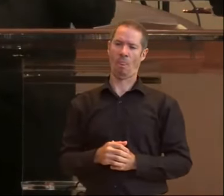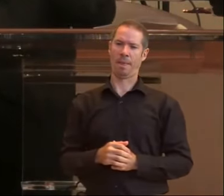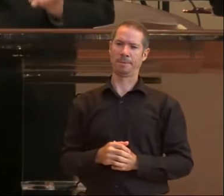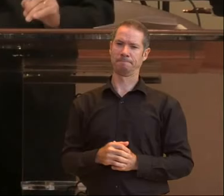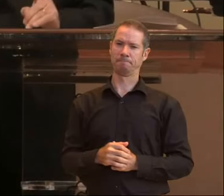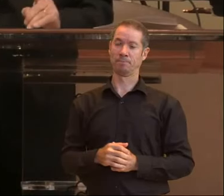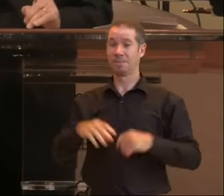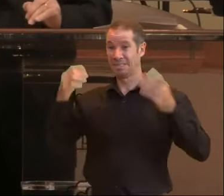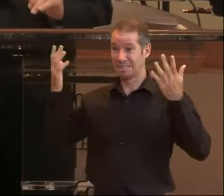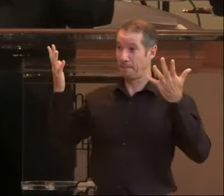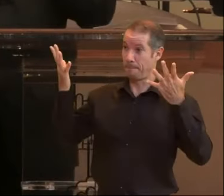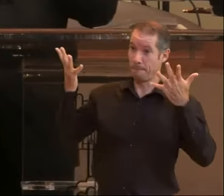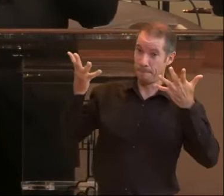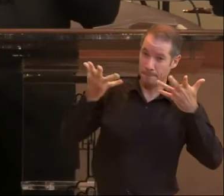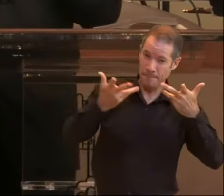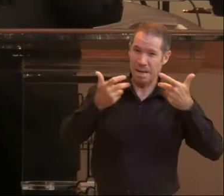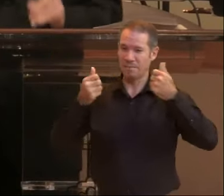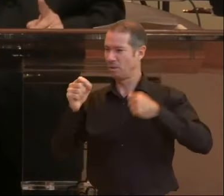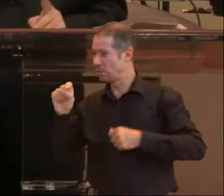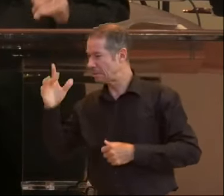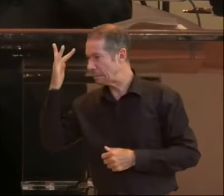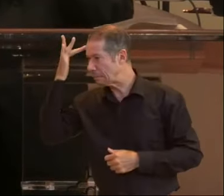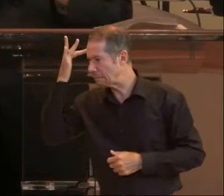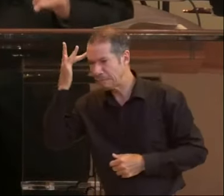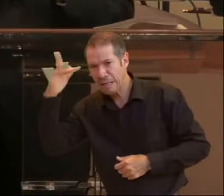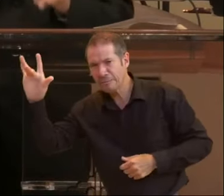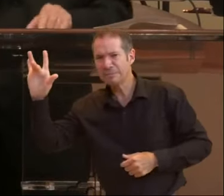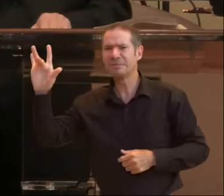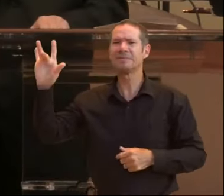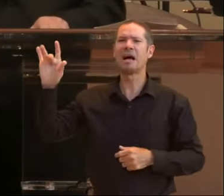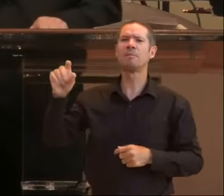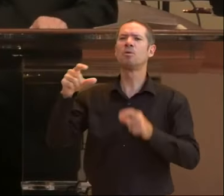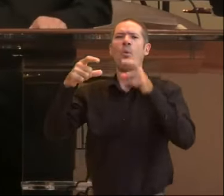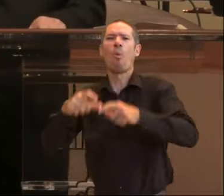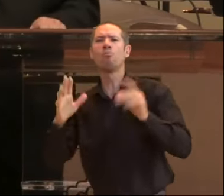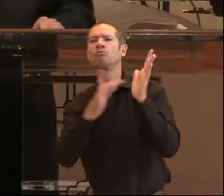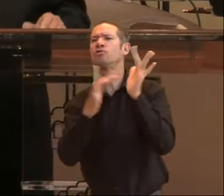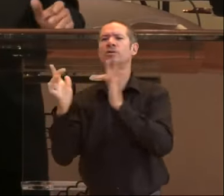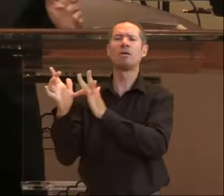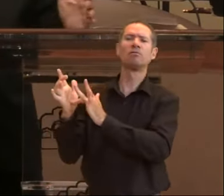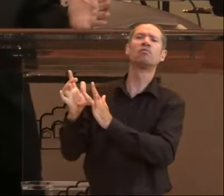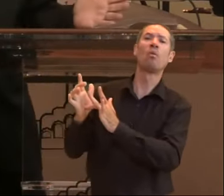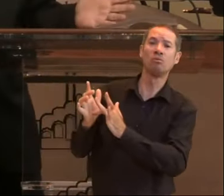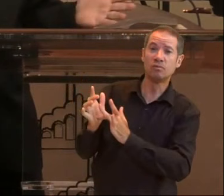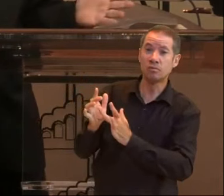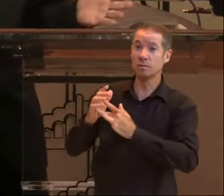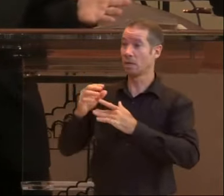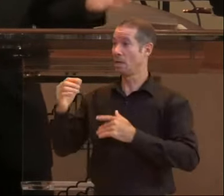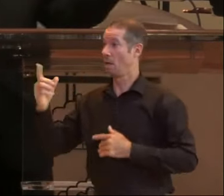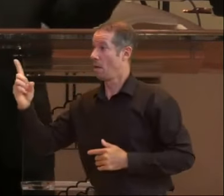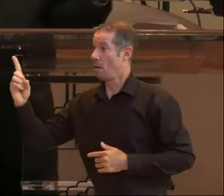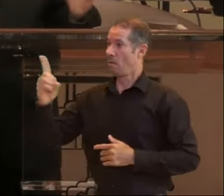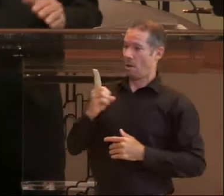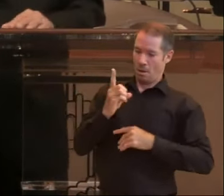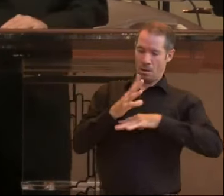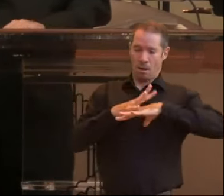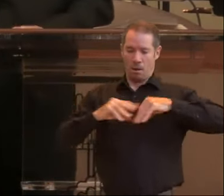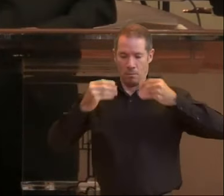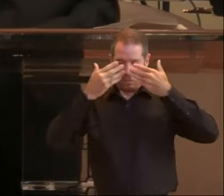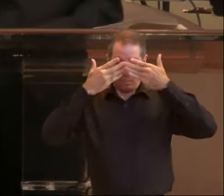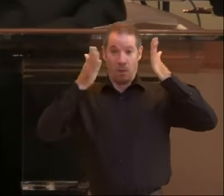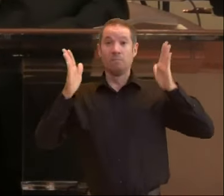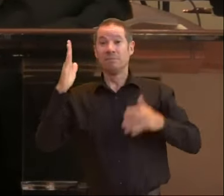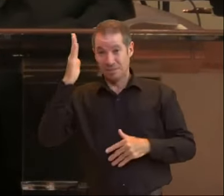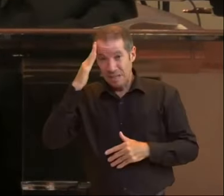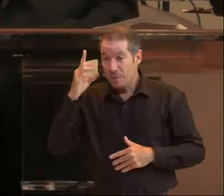a maravilha, que vocês não saibam de onde ele é, e contudo me abrisse os olhos. Ora, nós sabemos